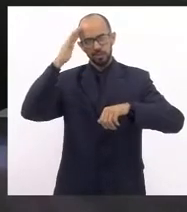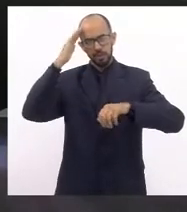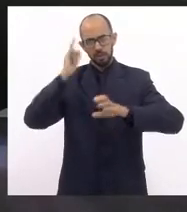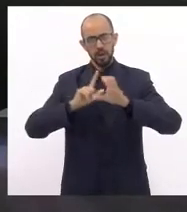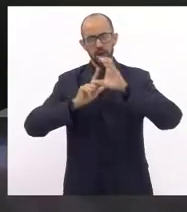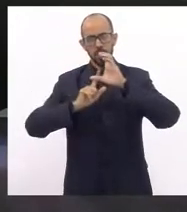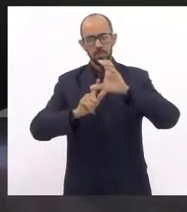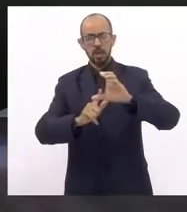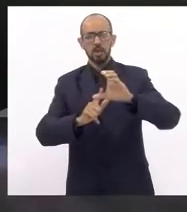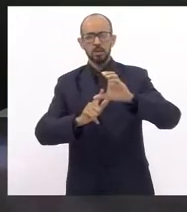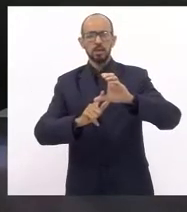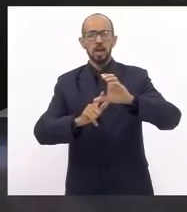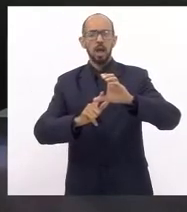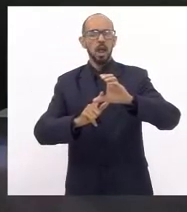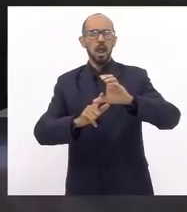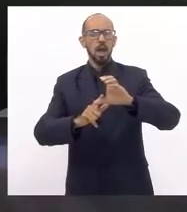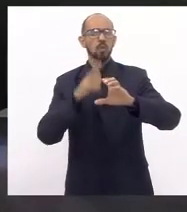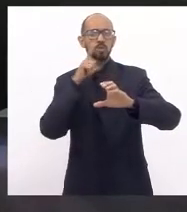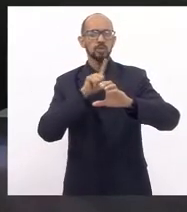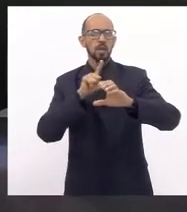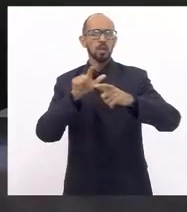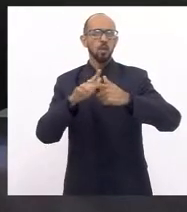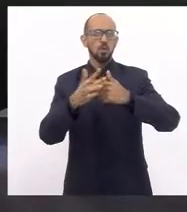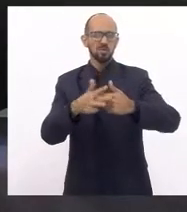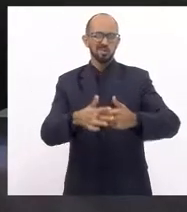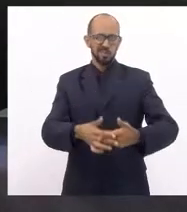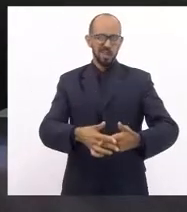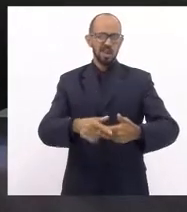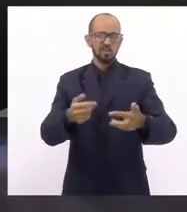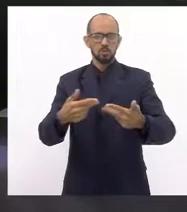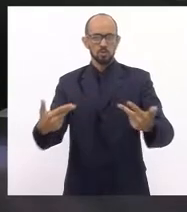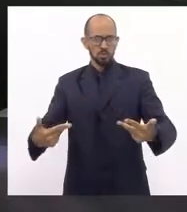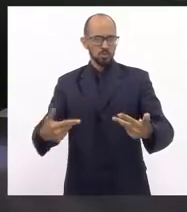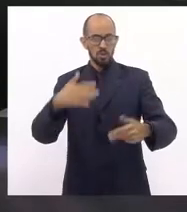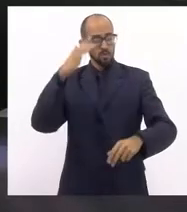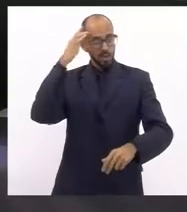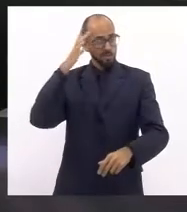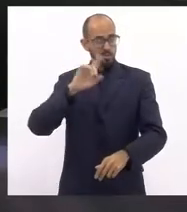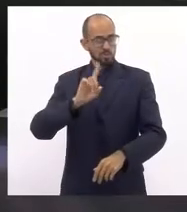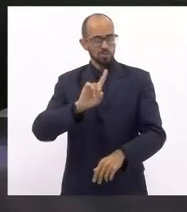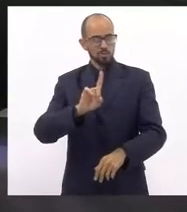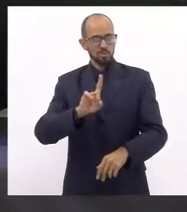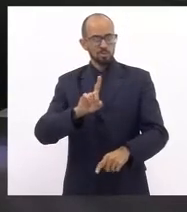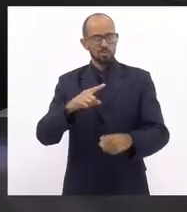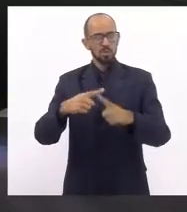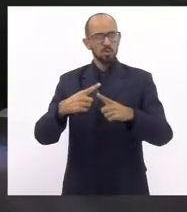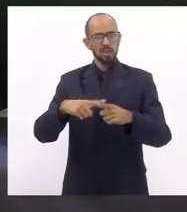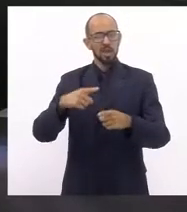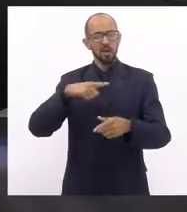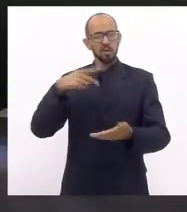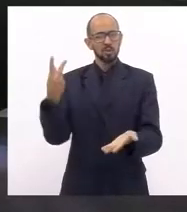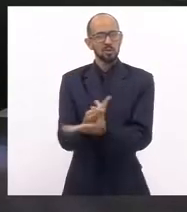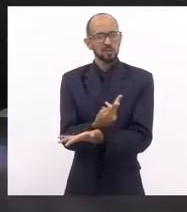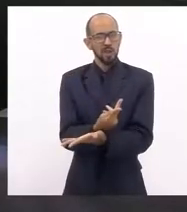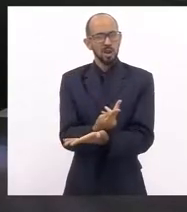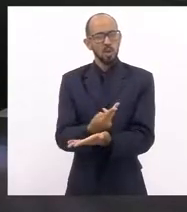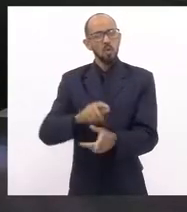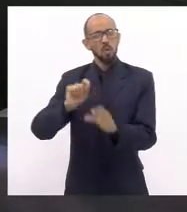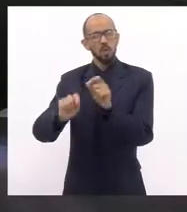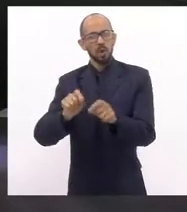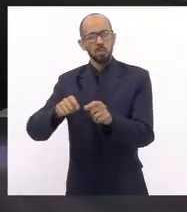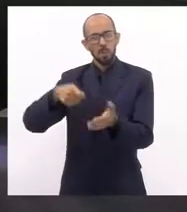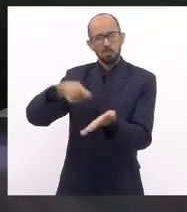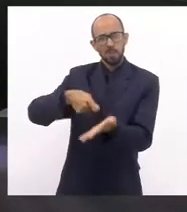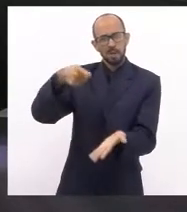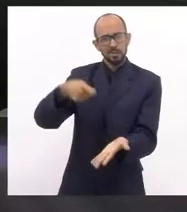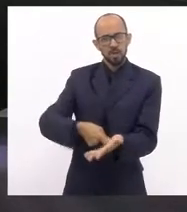vem corrigindo isso tudo. Não foi fácil, não foi fácil falar para vocês, porque existia uma pressão muito grande, né?